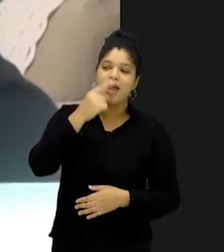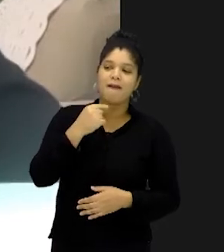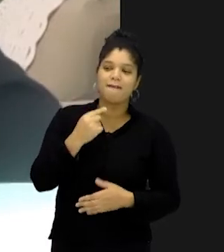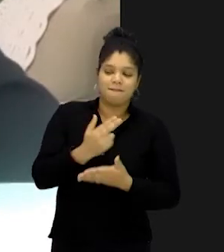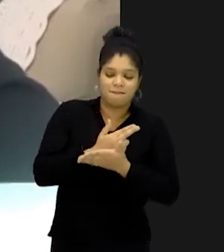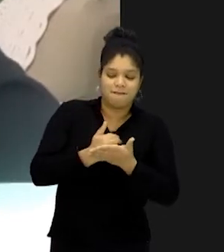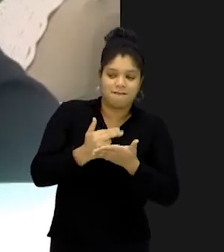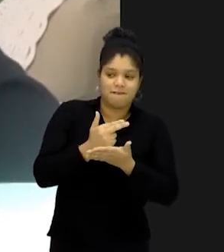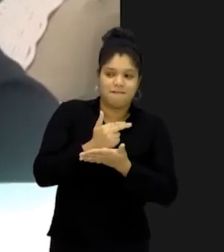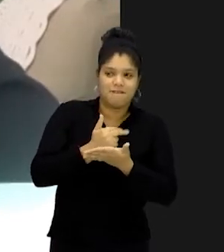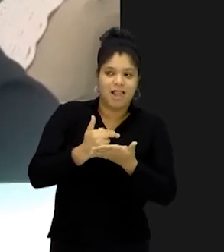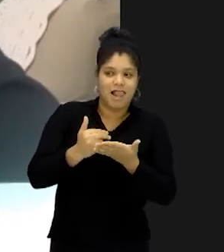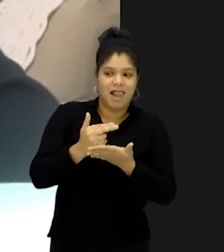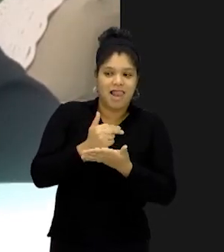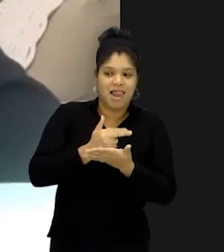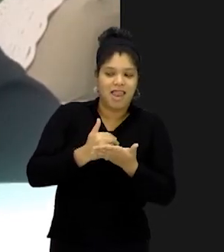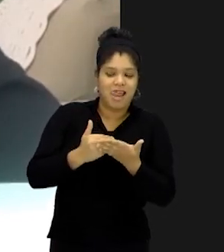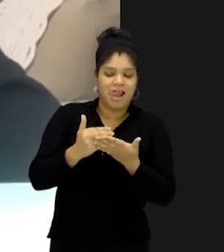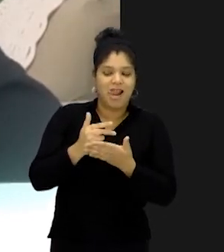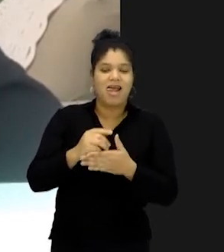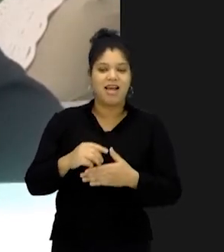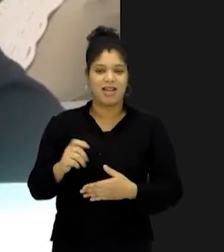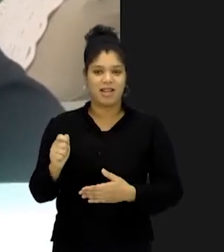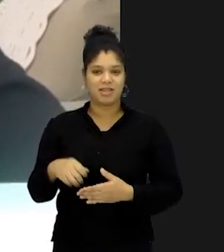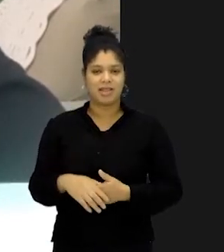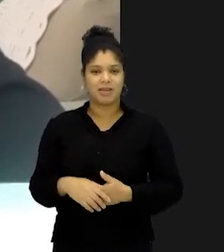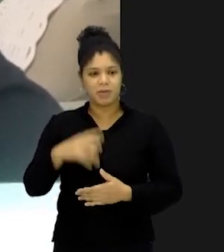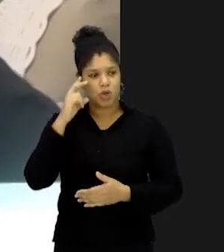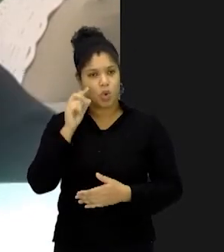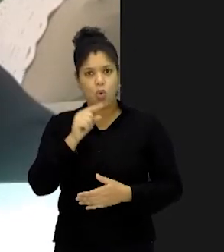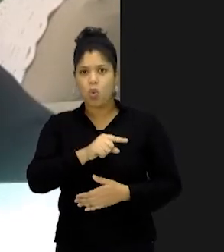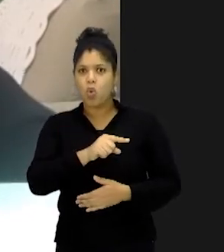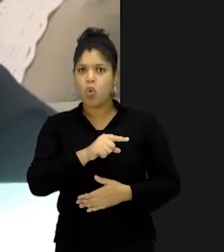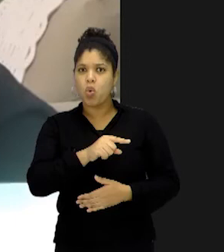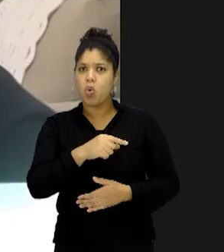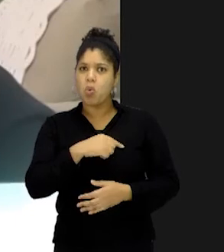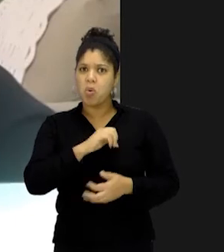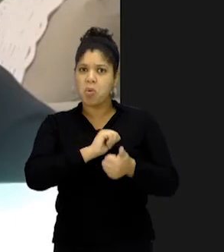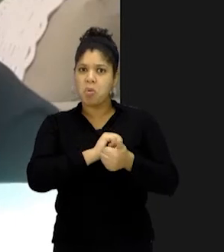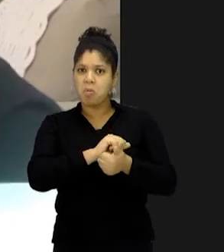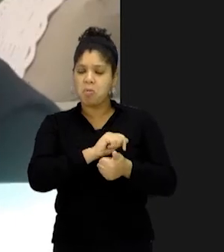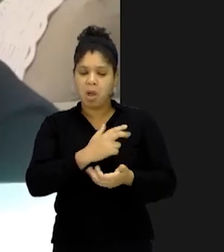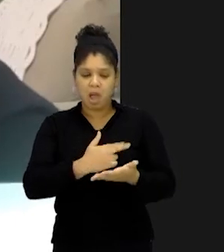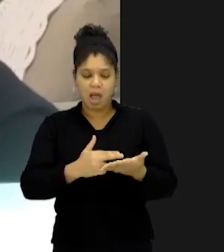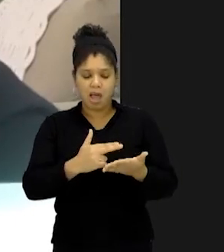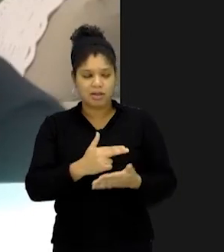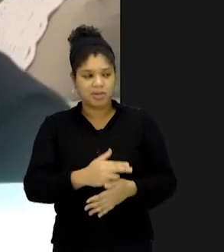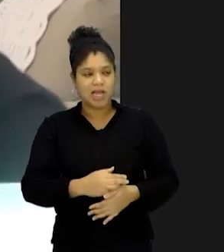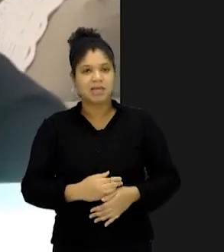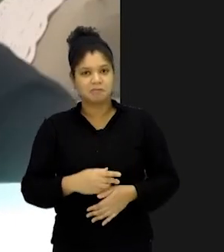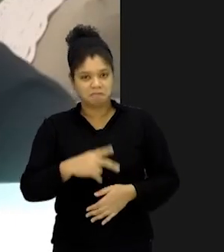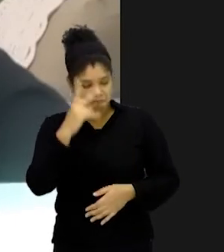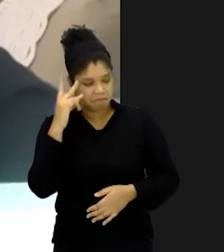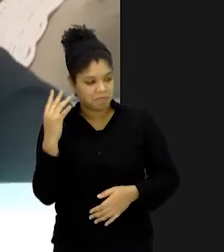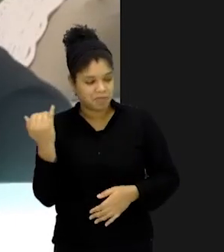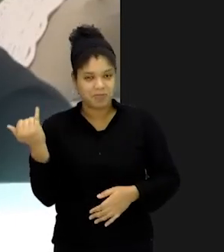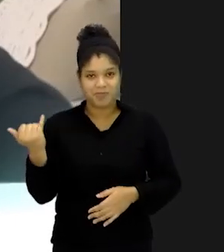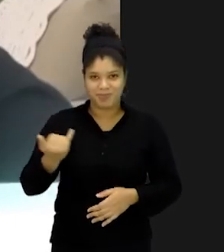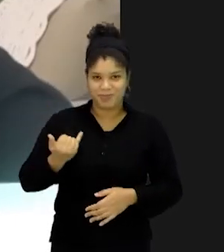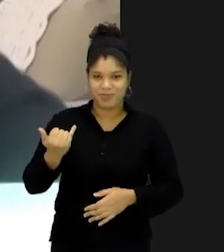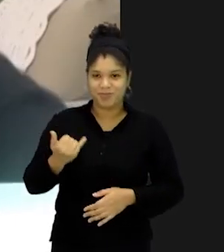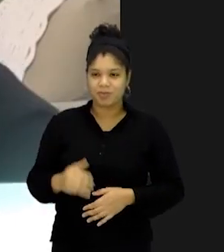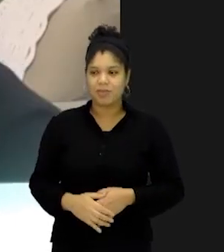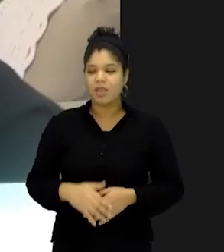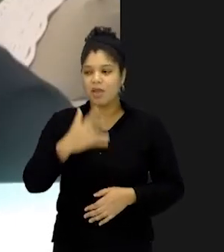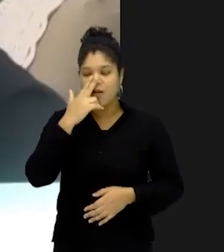intervalo. Daí, mais para frente, o pessoal, o cara desenha muito, tal, esse cara tem que ir para